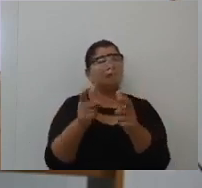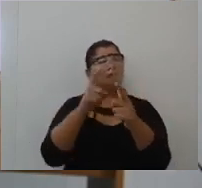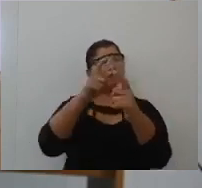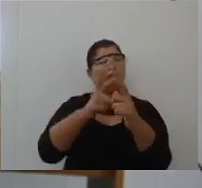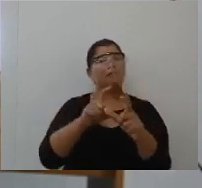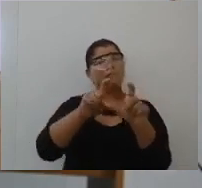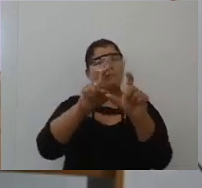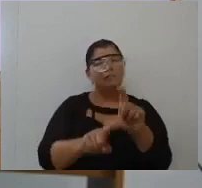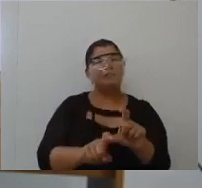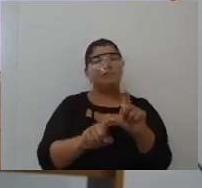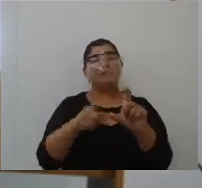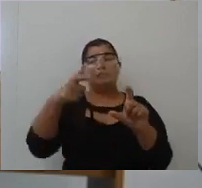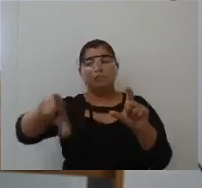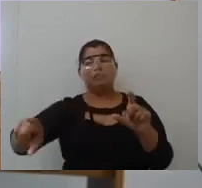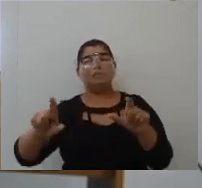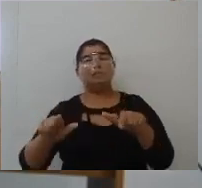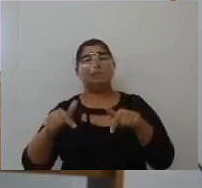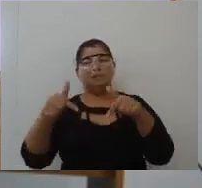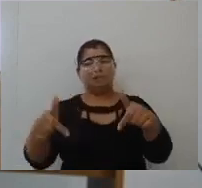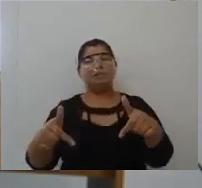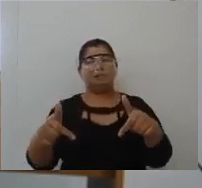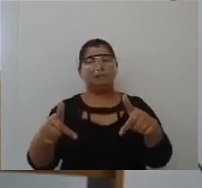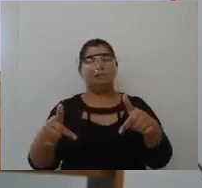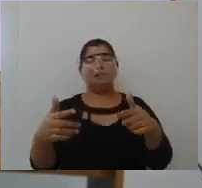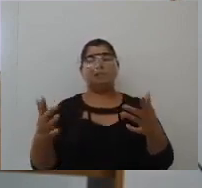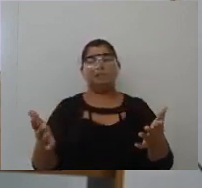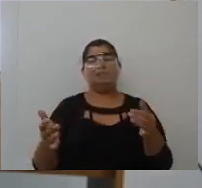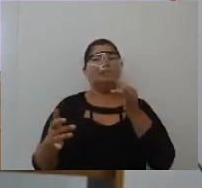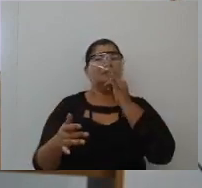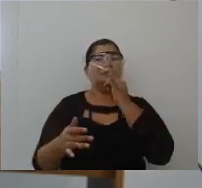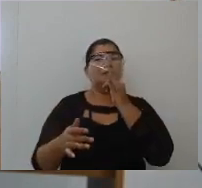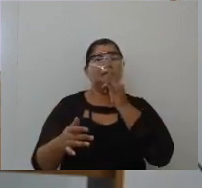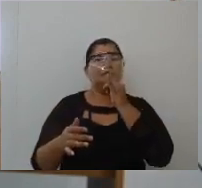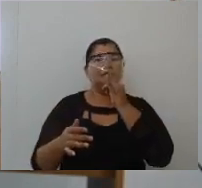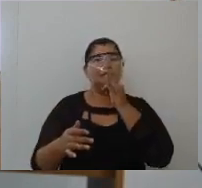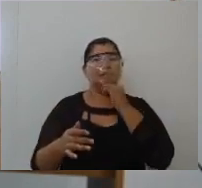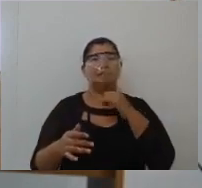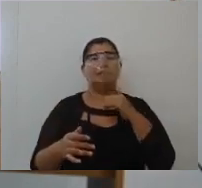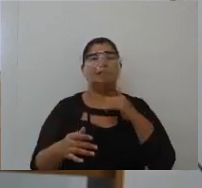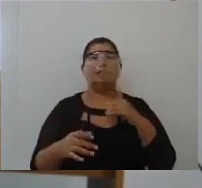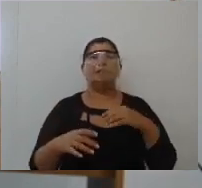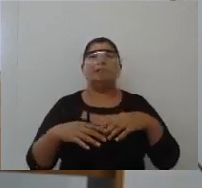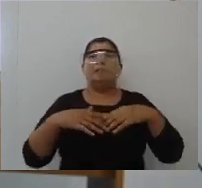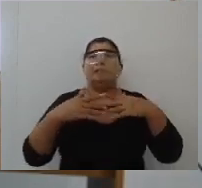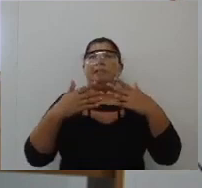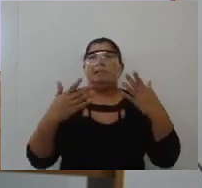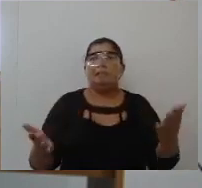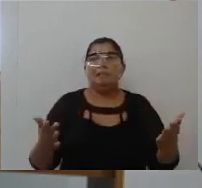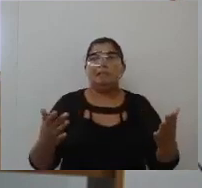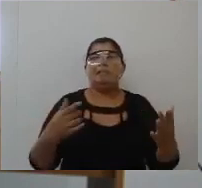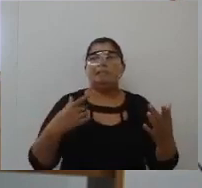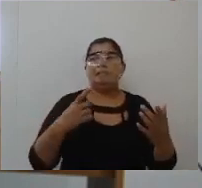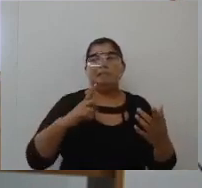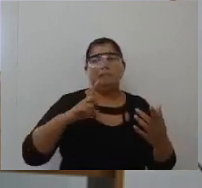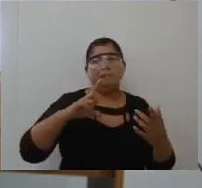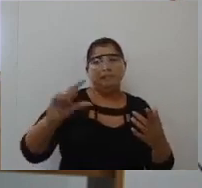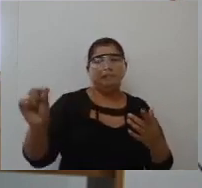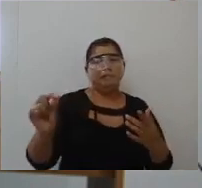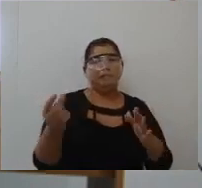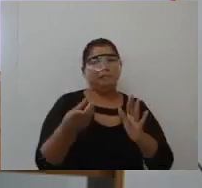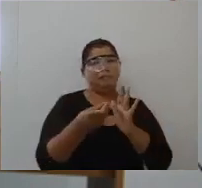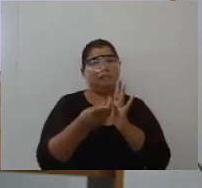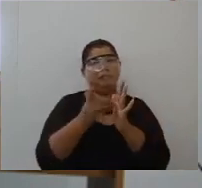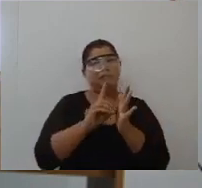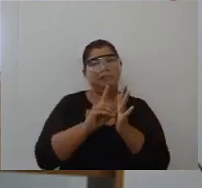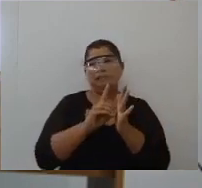está dependente de outra. Por exemplo, quando eu digo, desde que saia cedo,